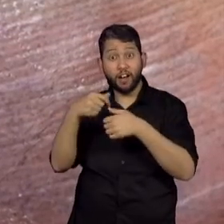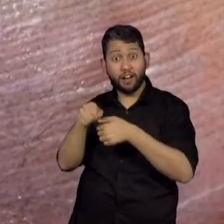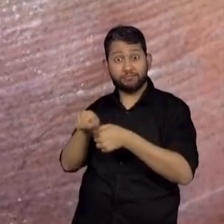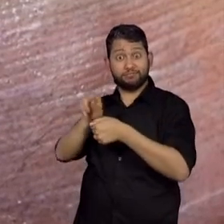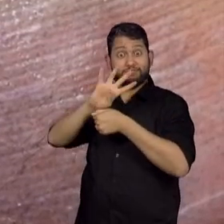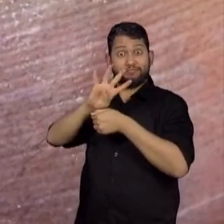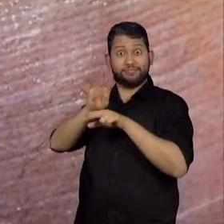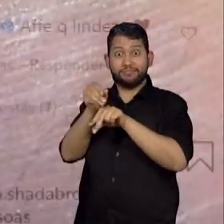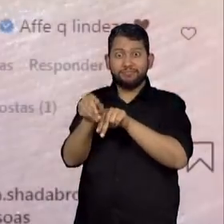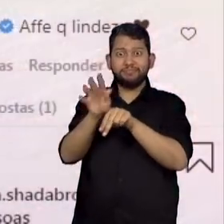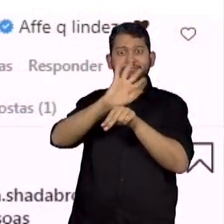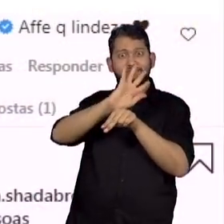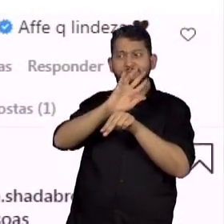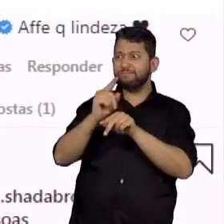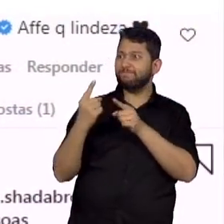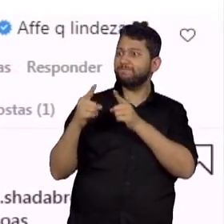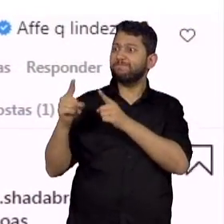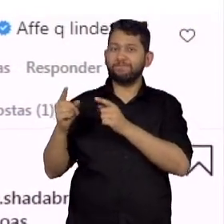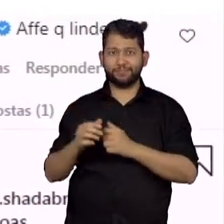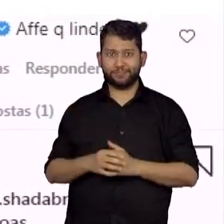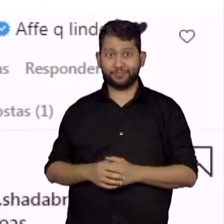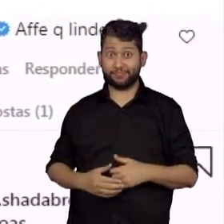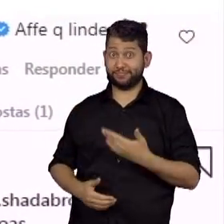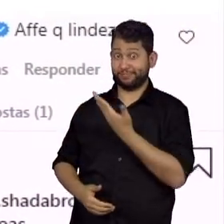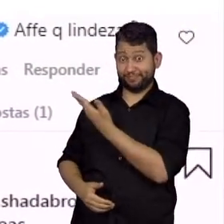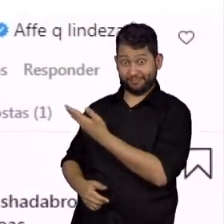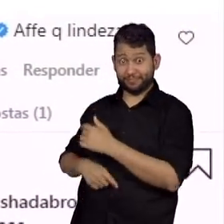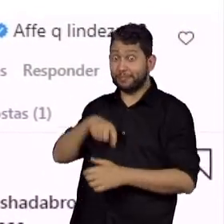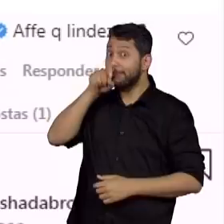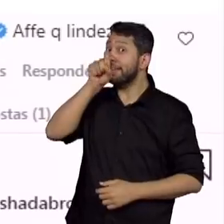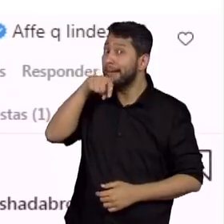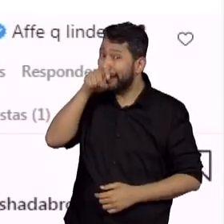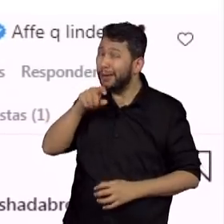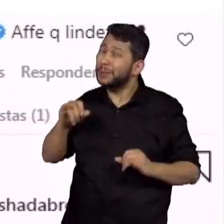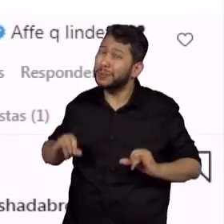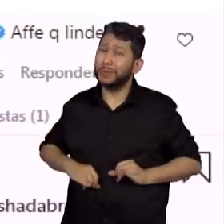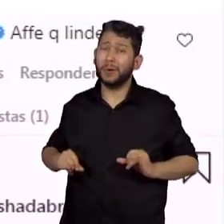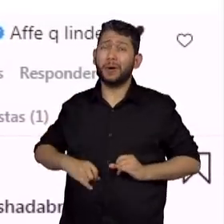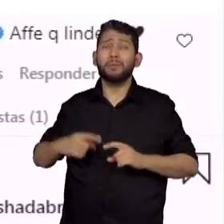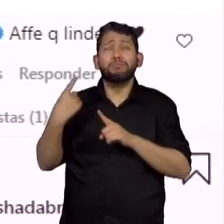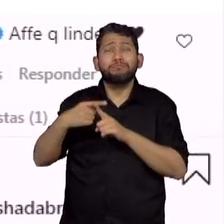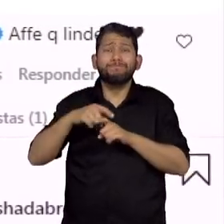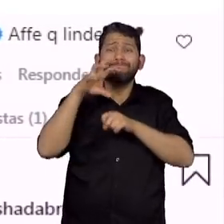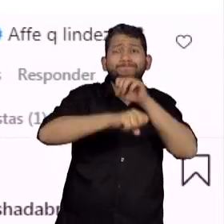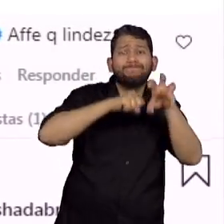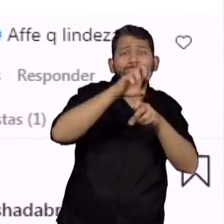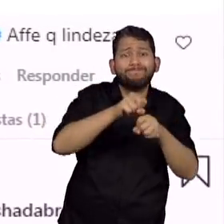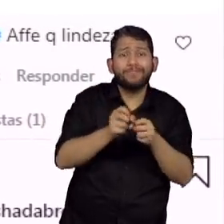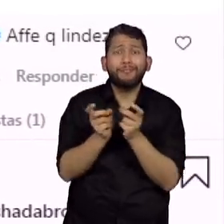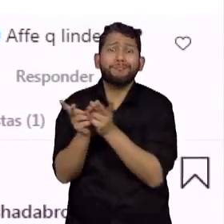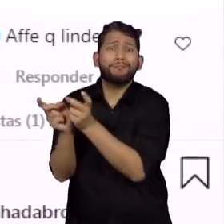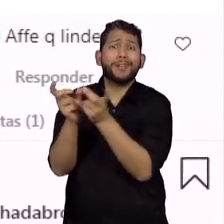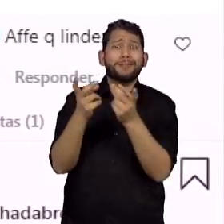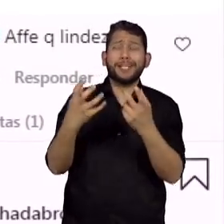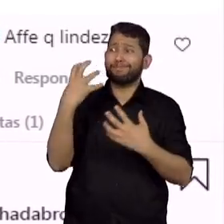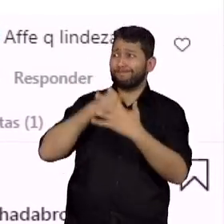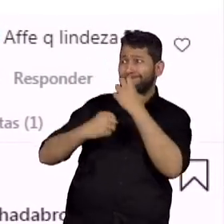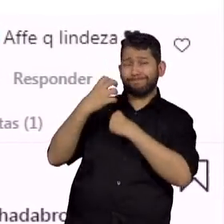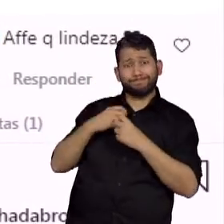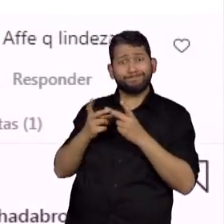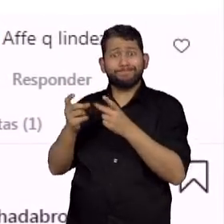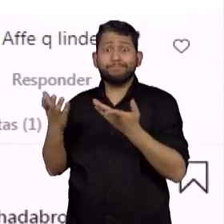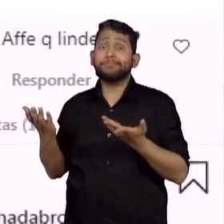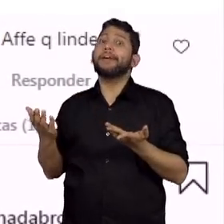proteger. A ararajuba sofre com o tráfico e a destruição do habitat. Ela só ocorre